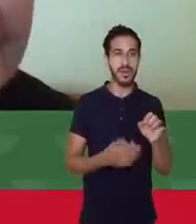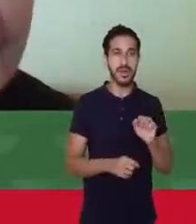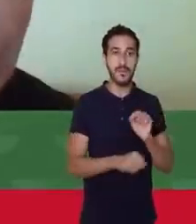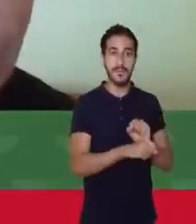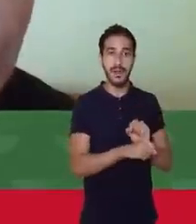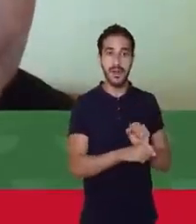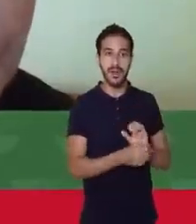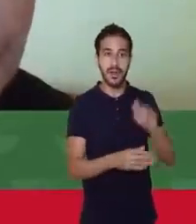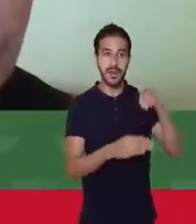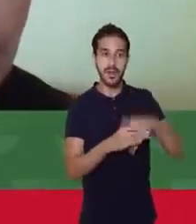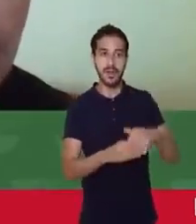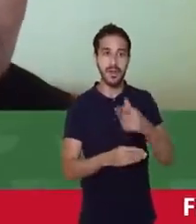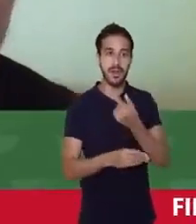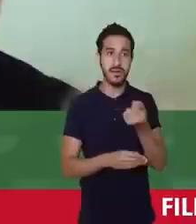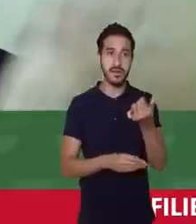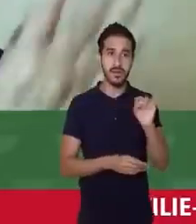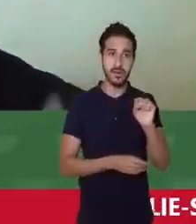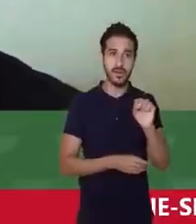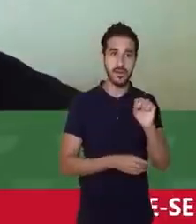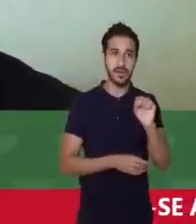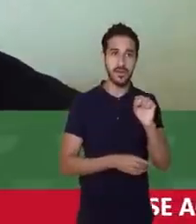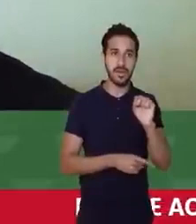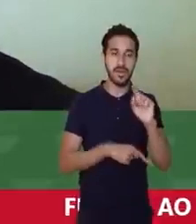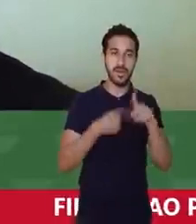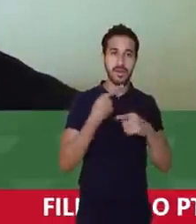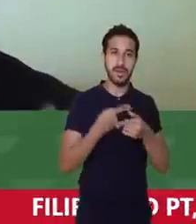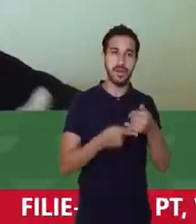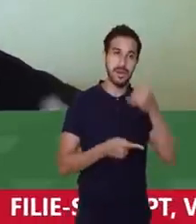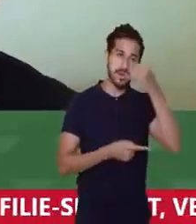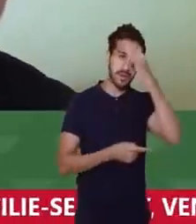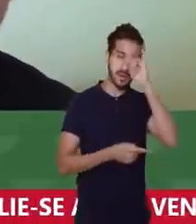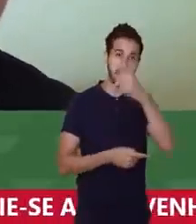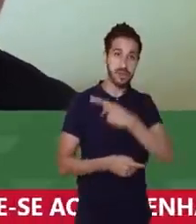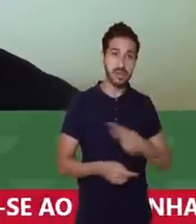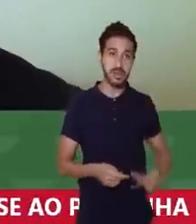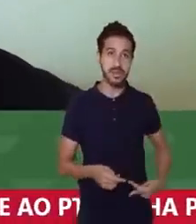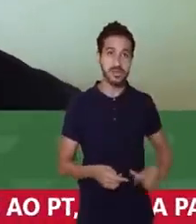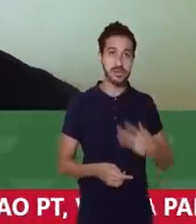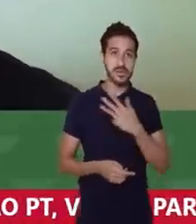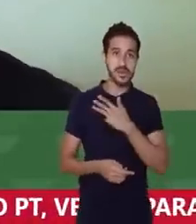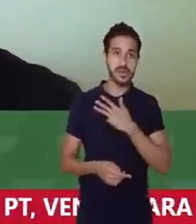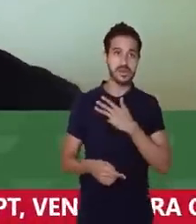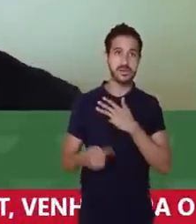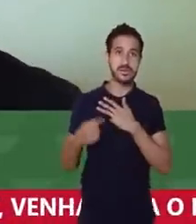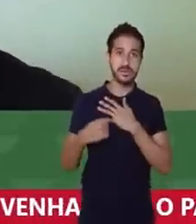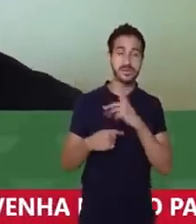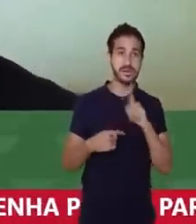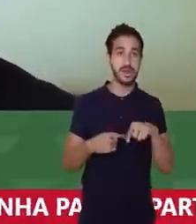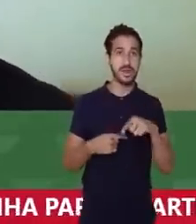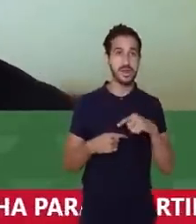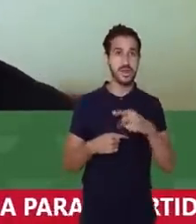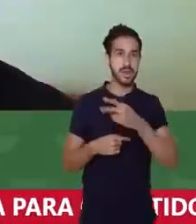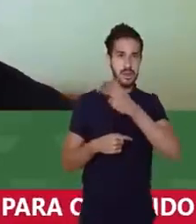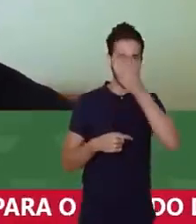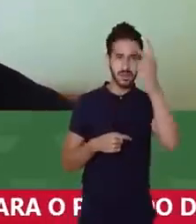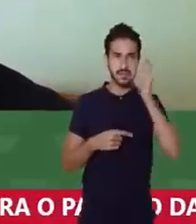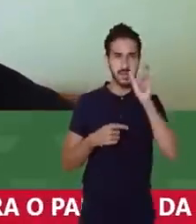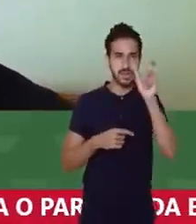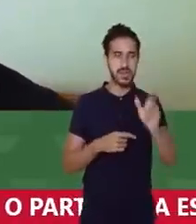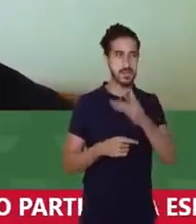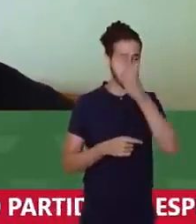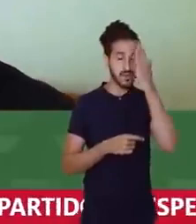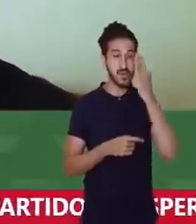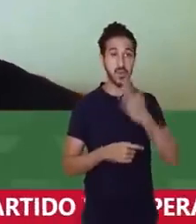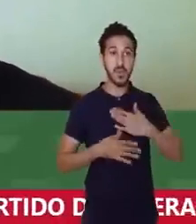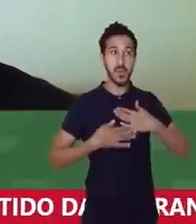barrar a eleição de 2018 e impedir que o presidente Lula, que era pública e notoriamente o